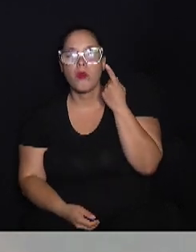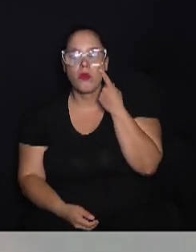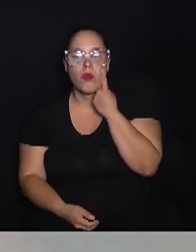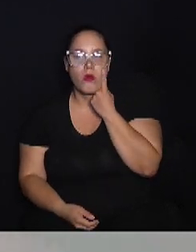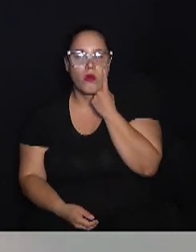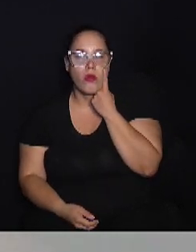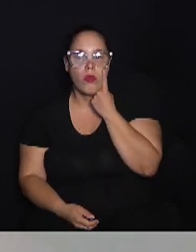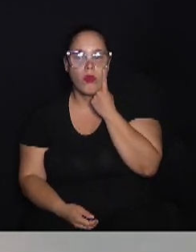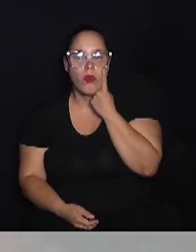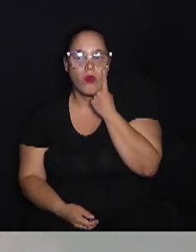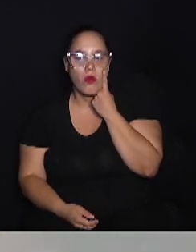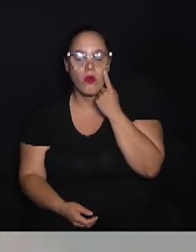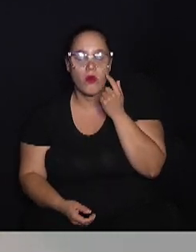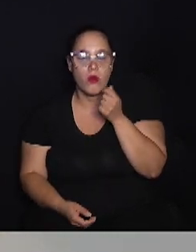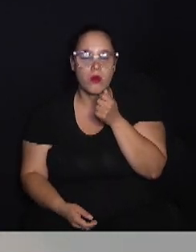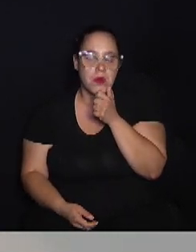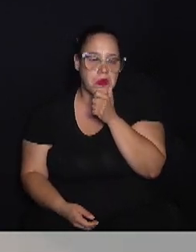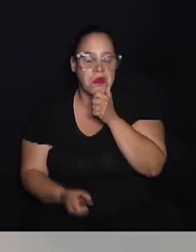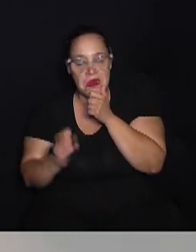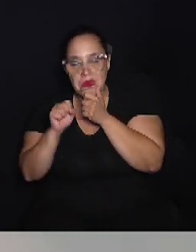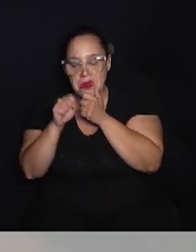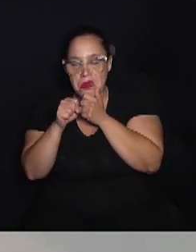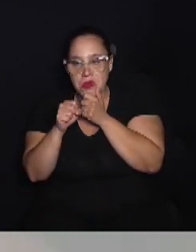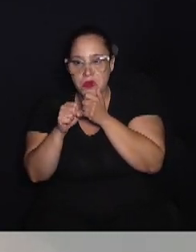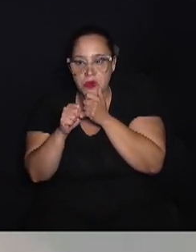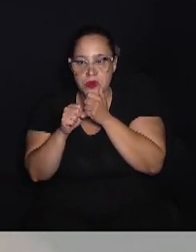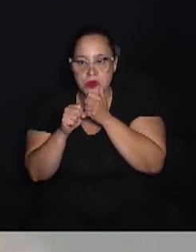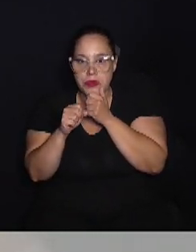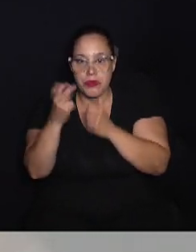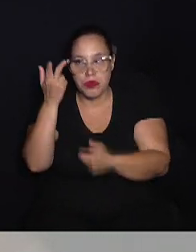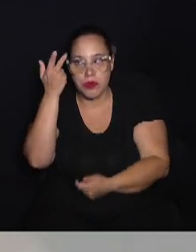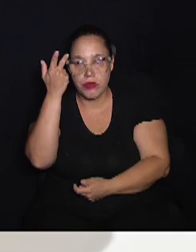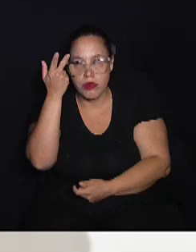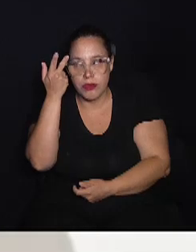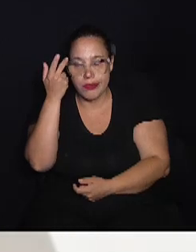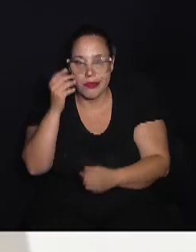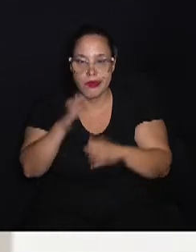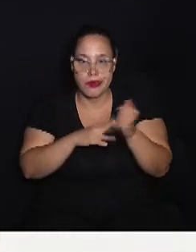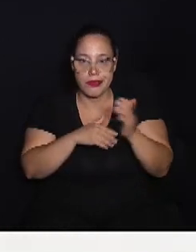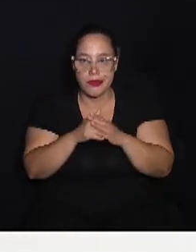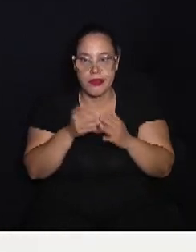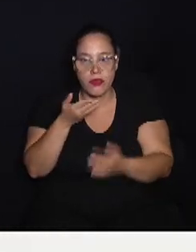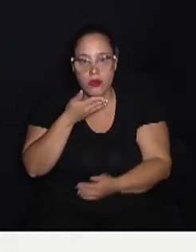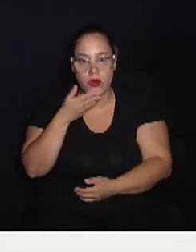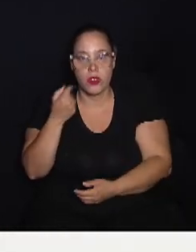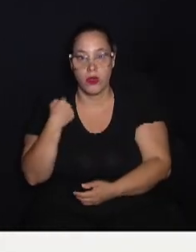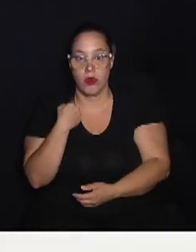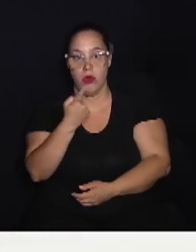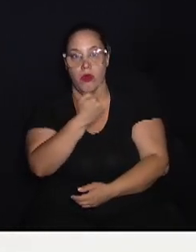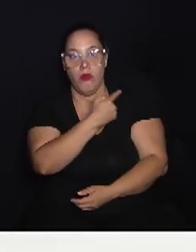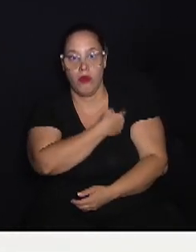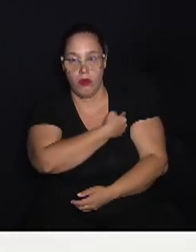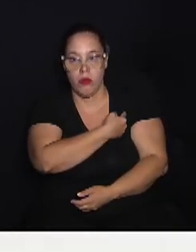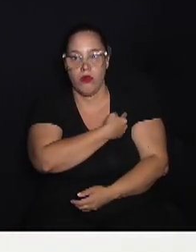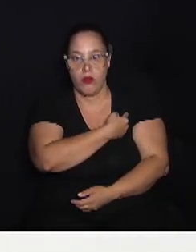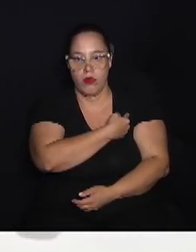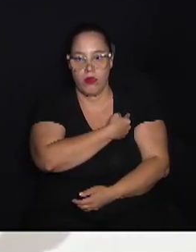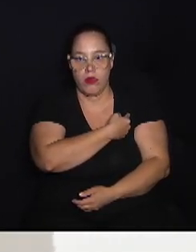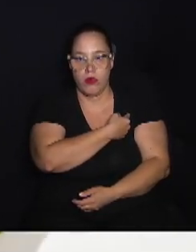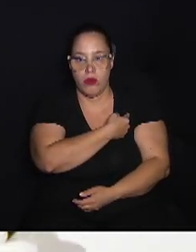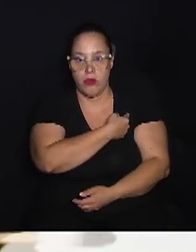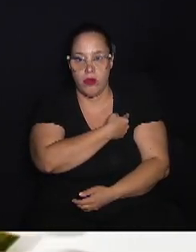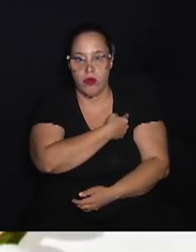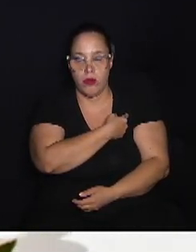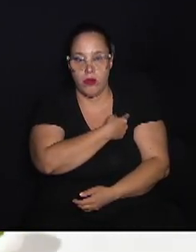mais abrangente Sim quanto mais natural for o produto melhor pra gente então a chance